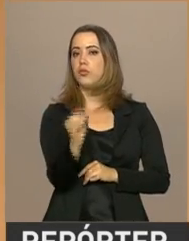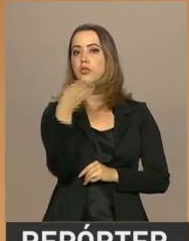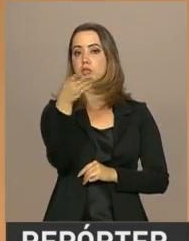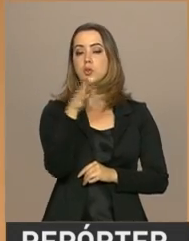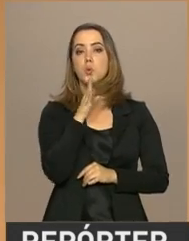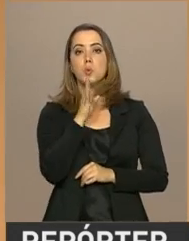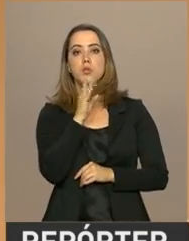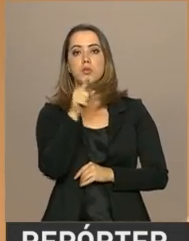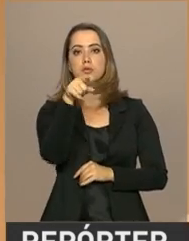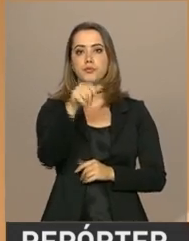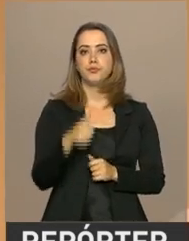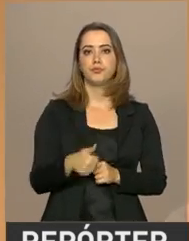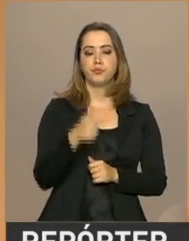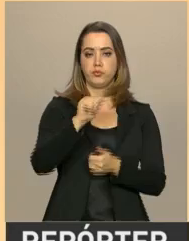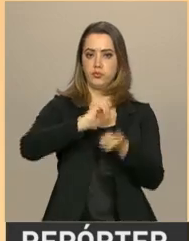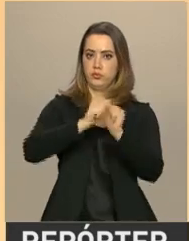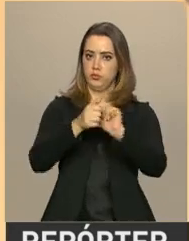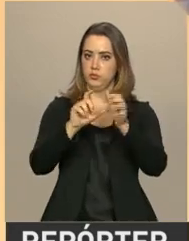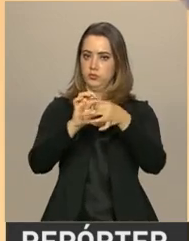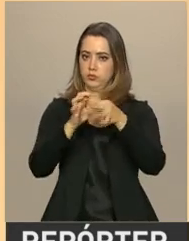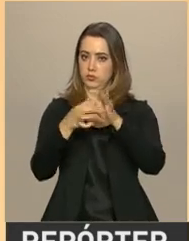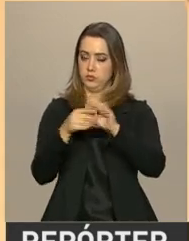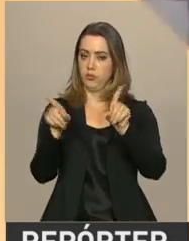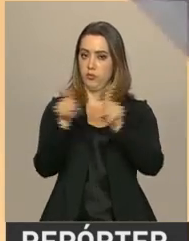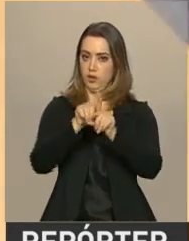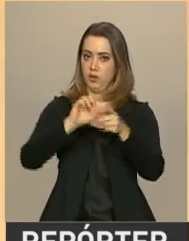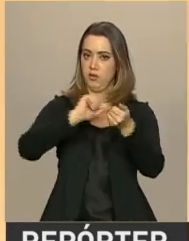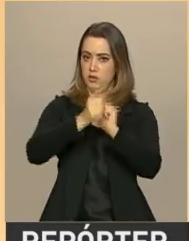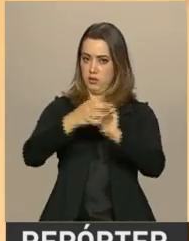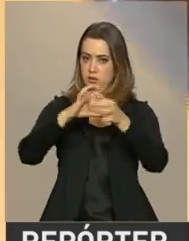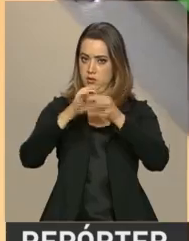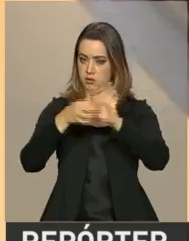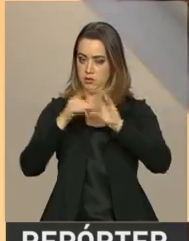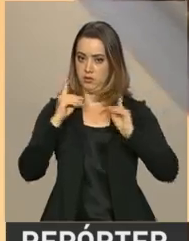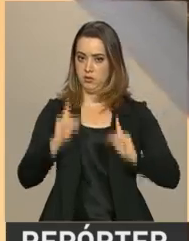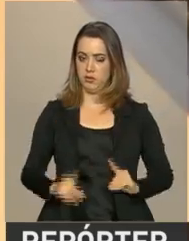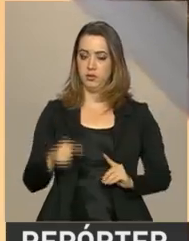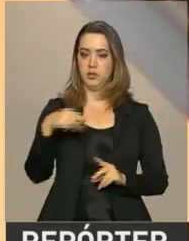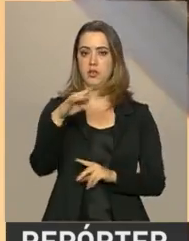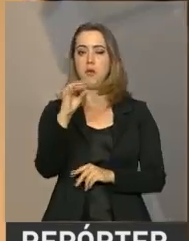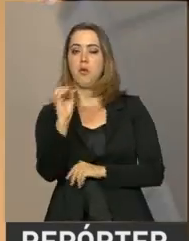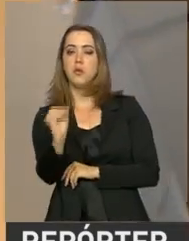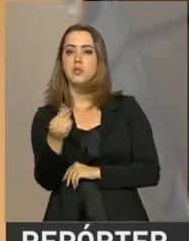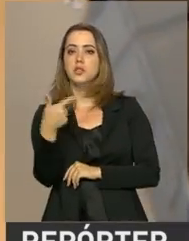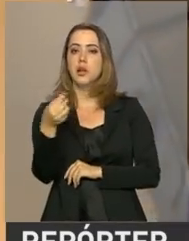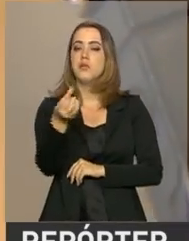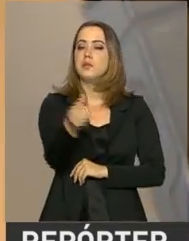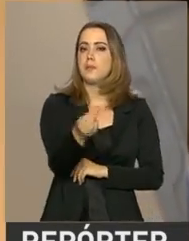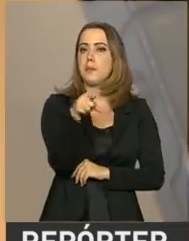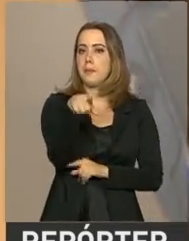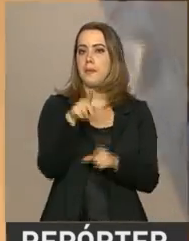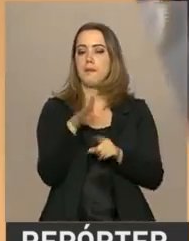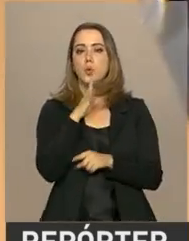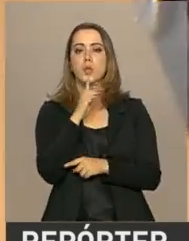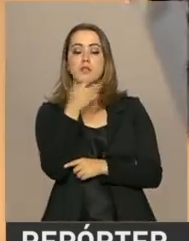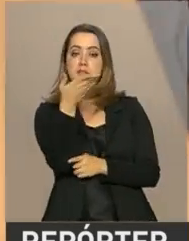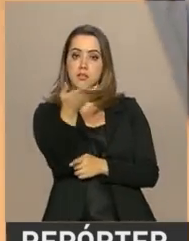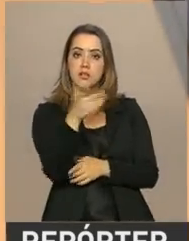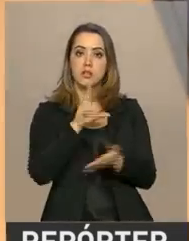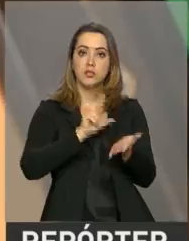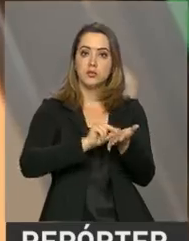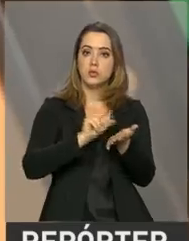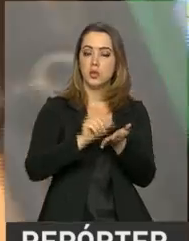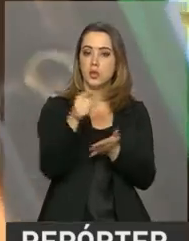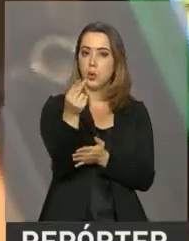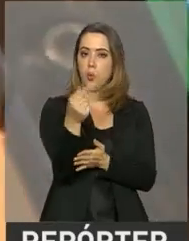conheça os esportistas olímpicos e paralímpicos que defendem o Brasil nos Jogos Rio 2016. A ferramenta é inspirada no jogo de